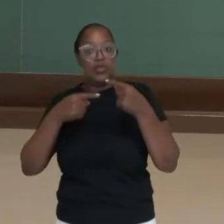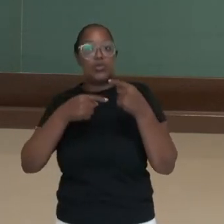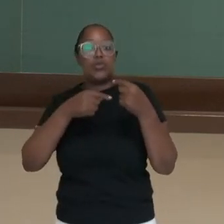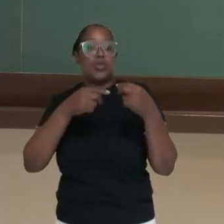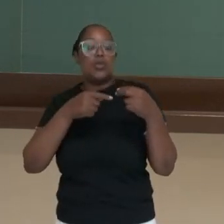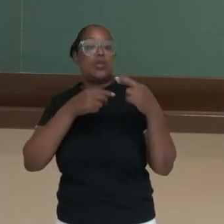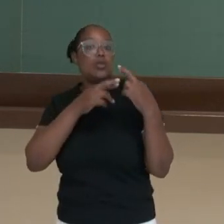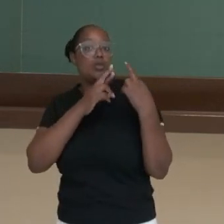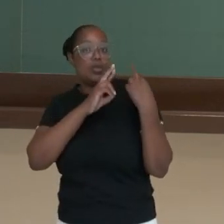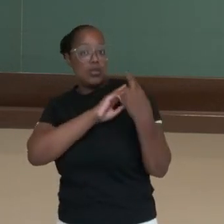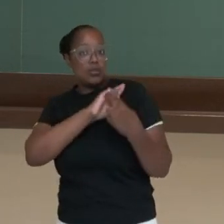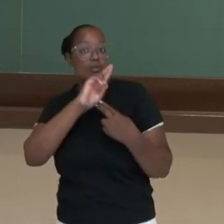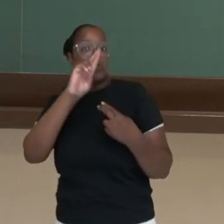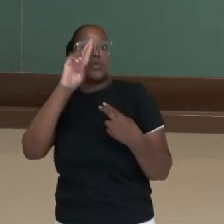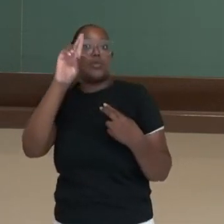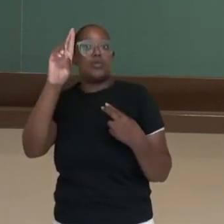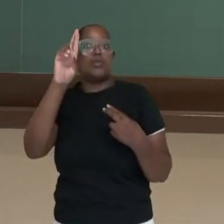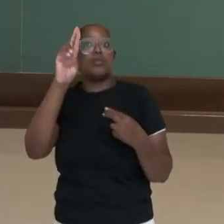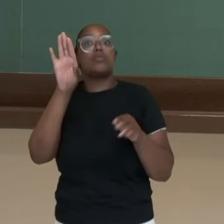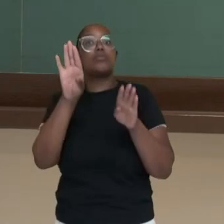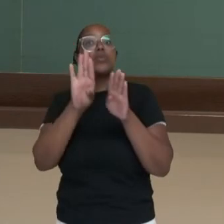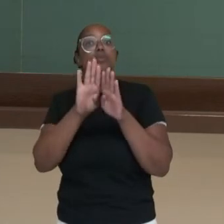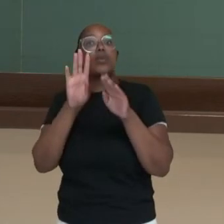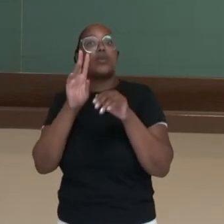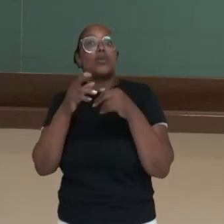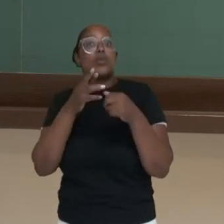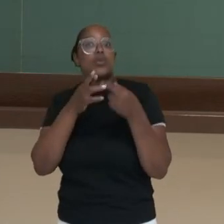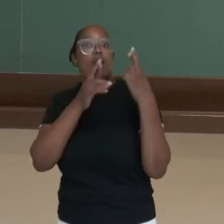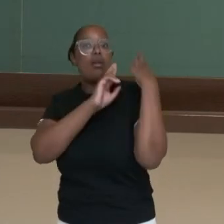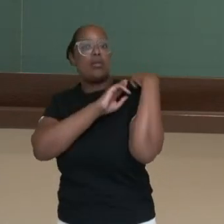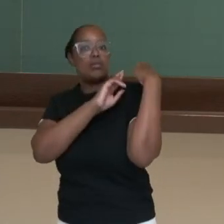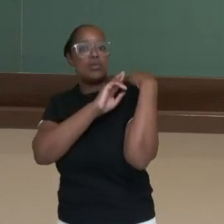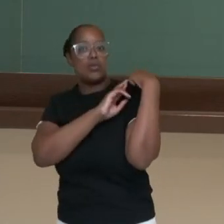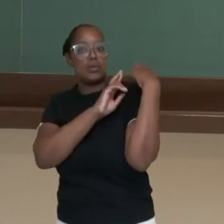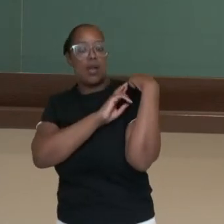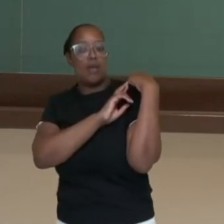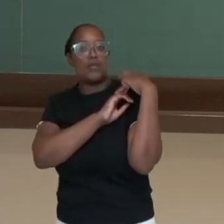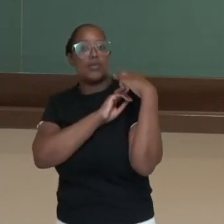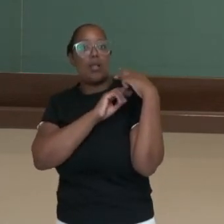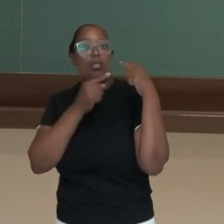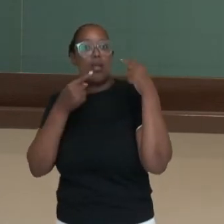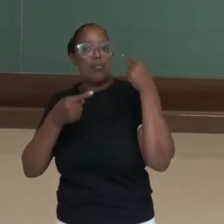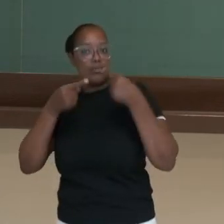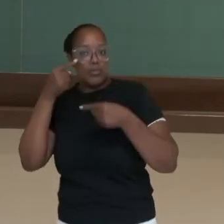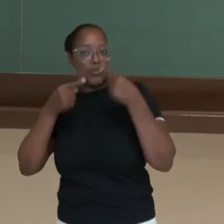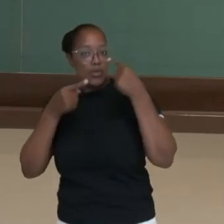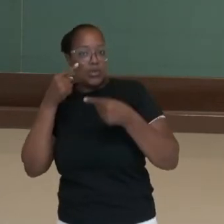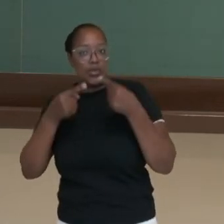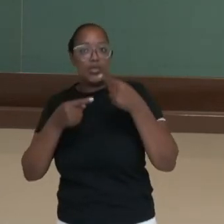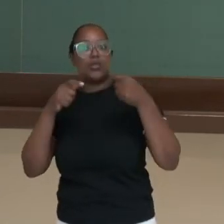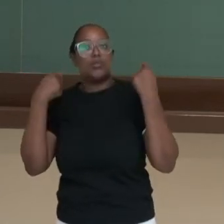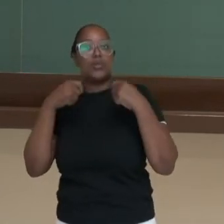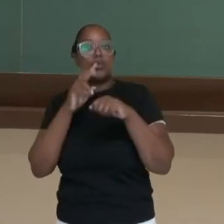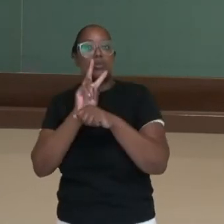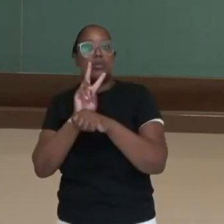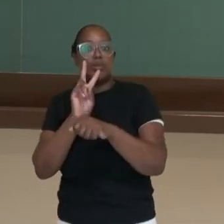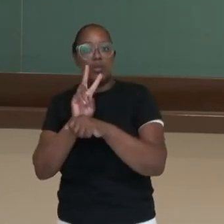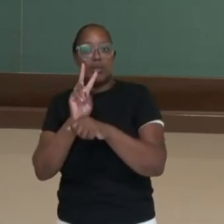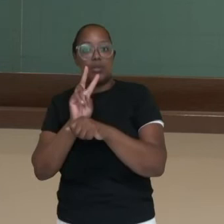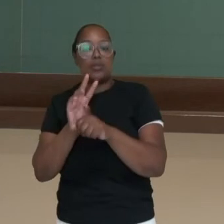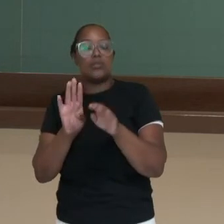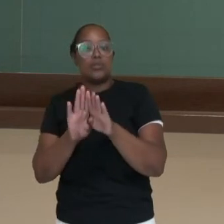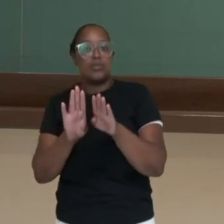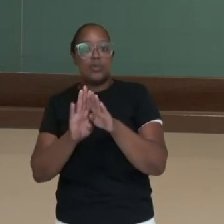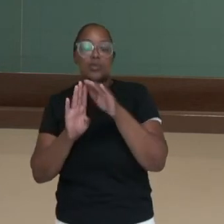estar associados à religião, né? Fazer uma relação de associação, como se uma religião fosse mais importante